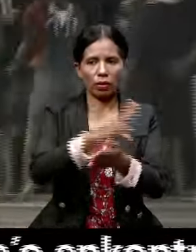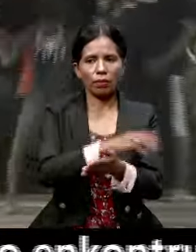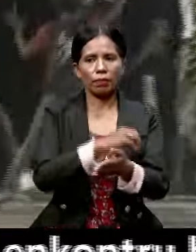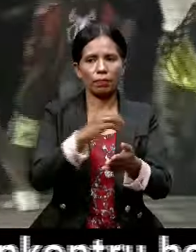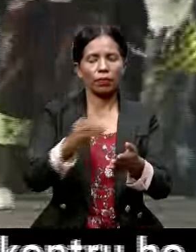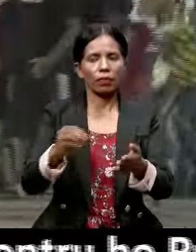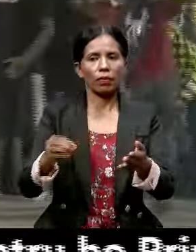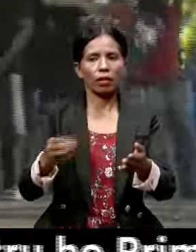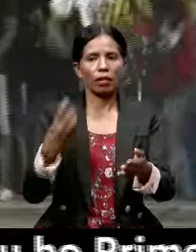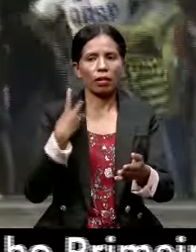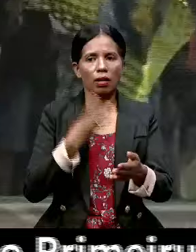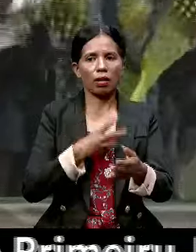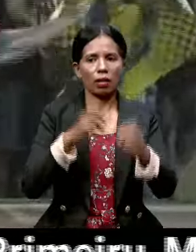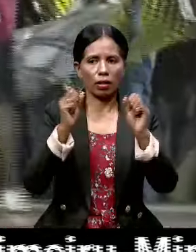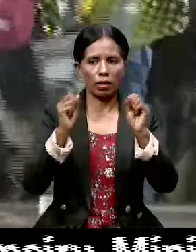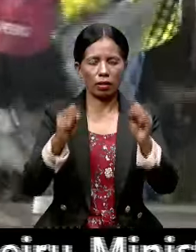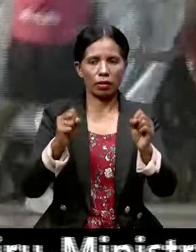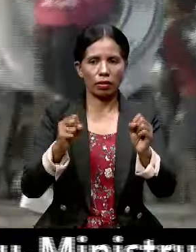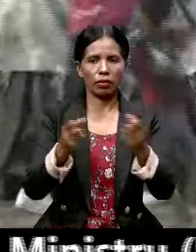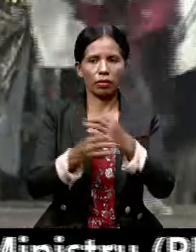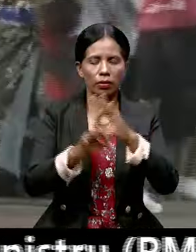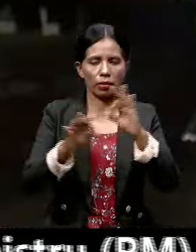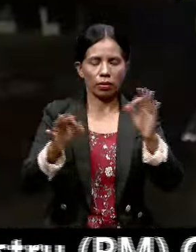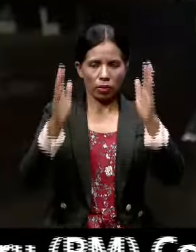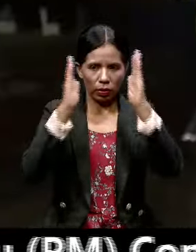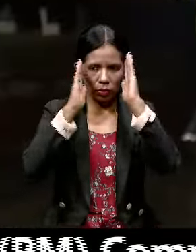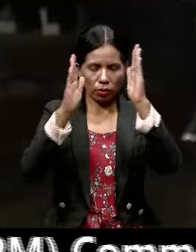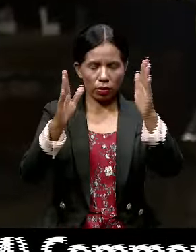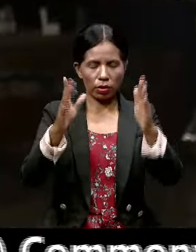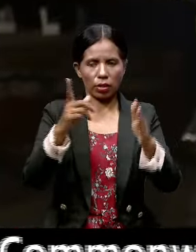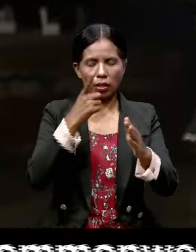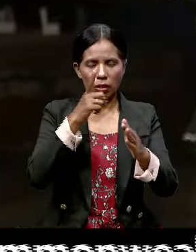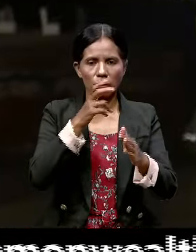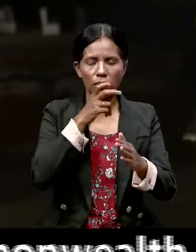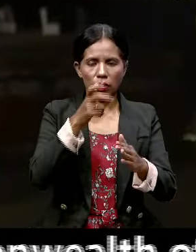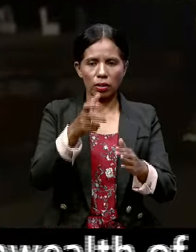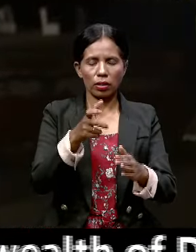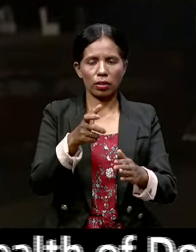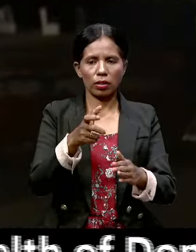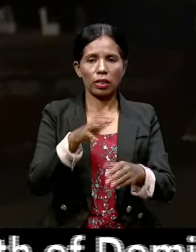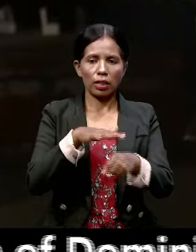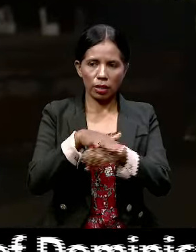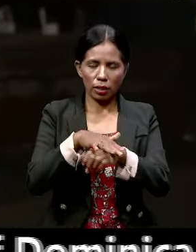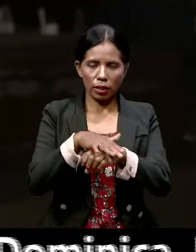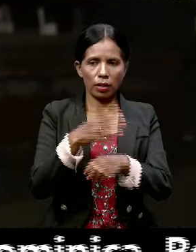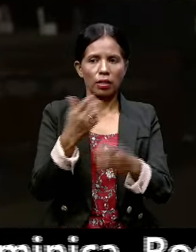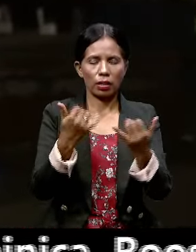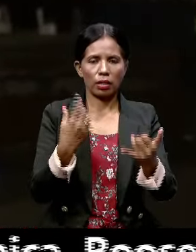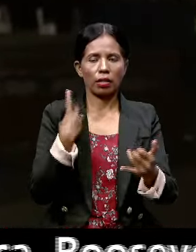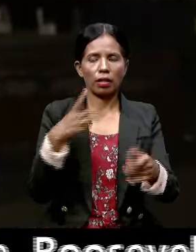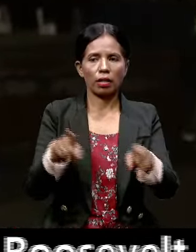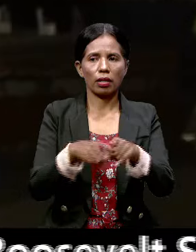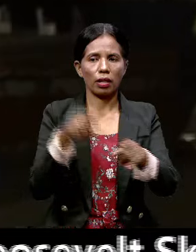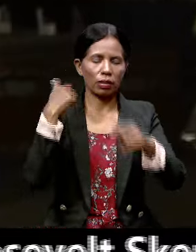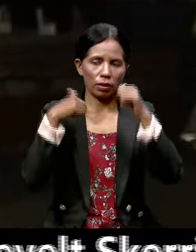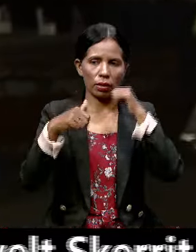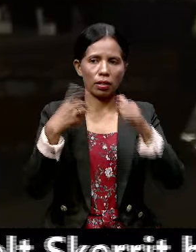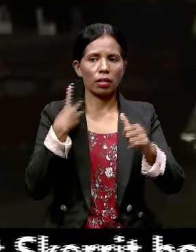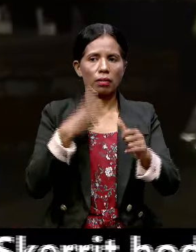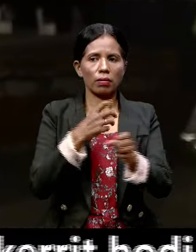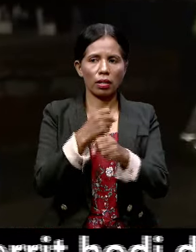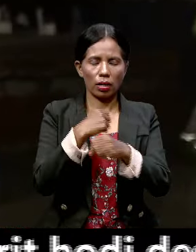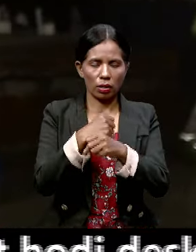formação no mostramento ba fo cursos língua inglês no português e dane atividade ne bemak ami